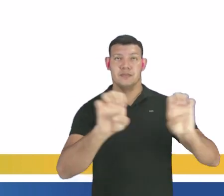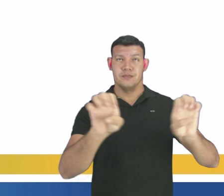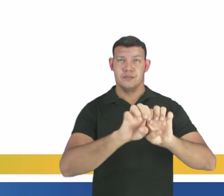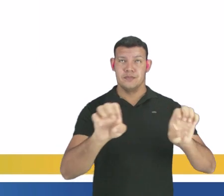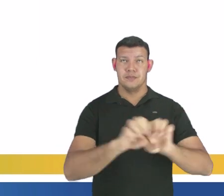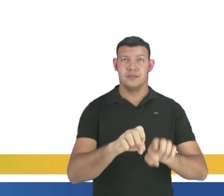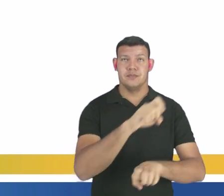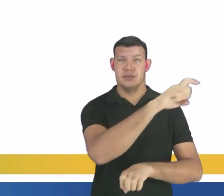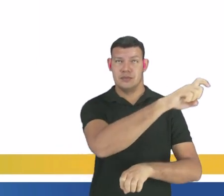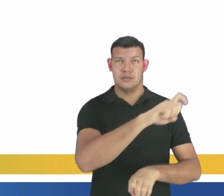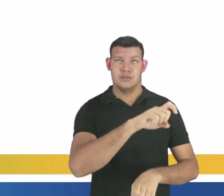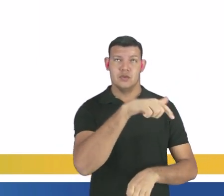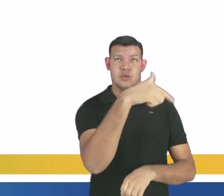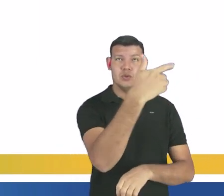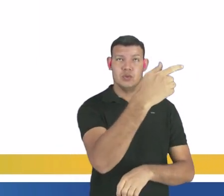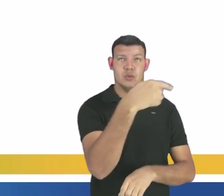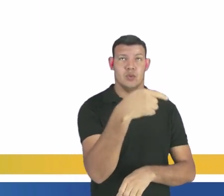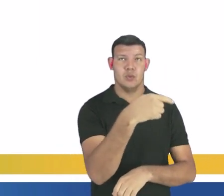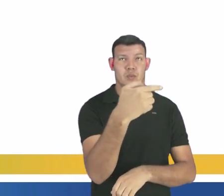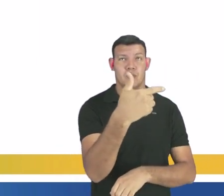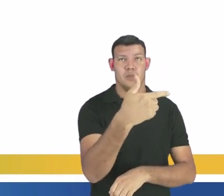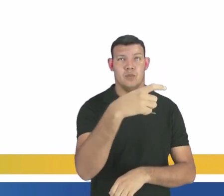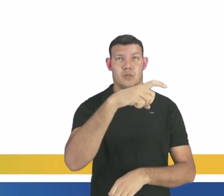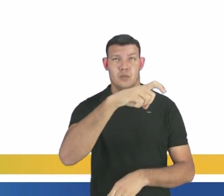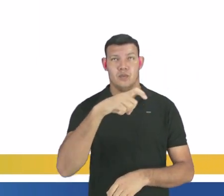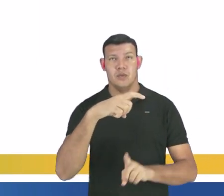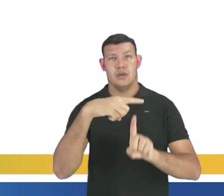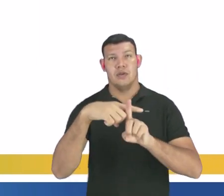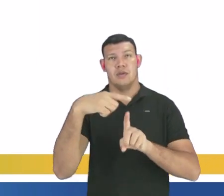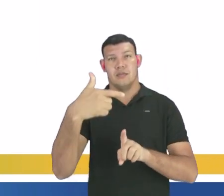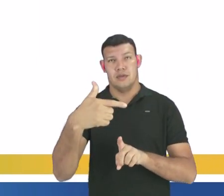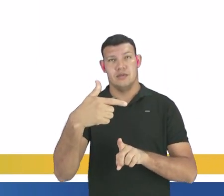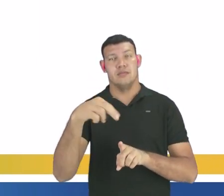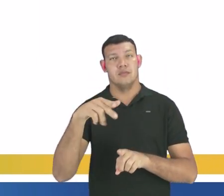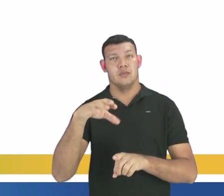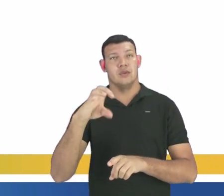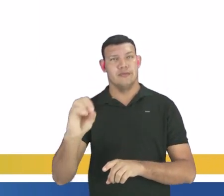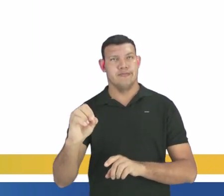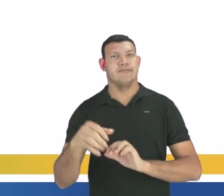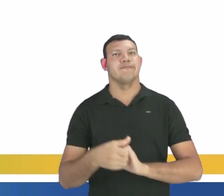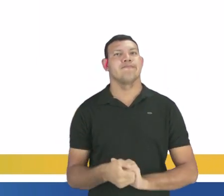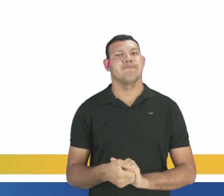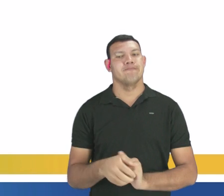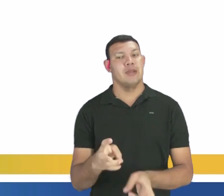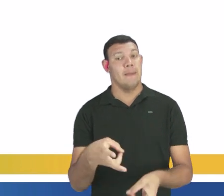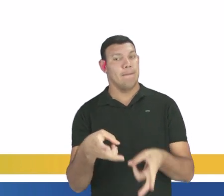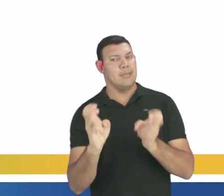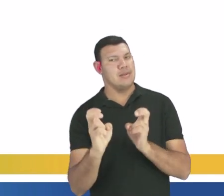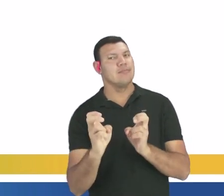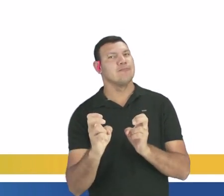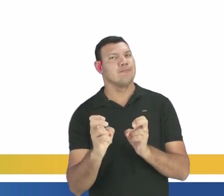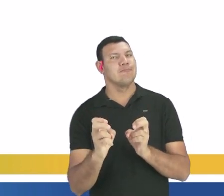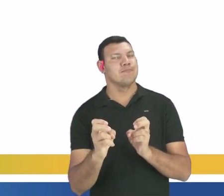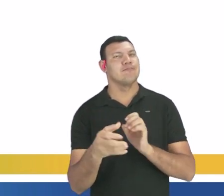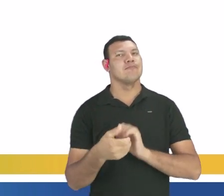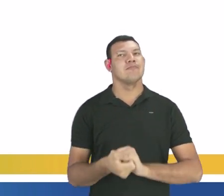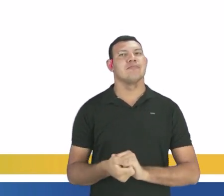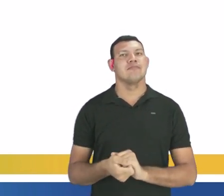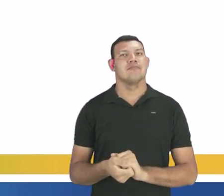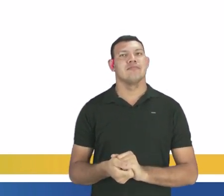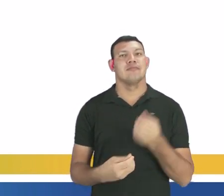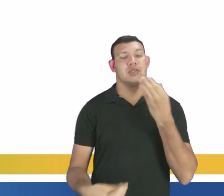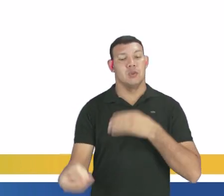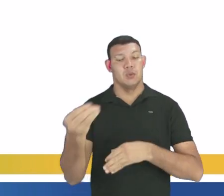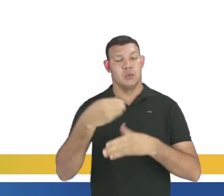quando você desenvolve a resolução pela fórmula de Bhaskara, você vai perceber lá dentro